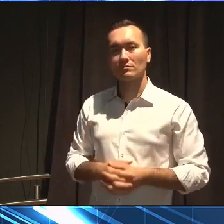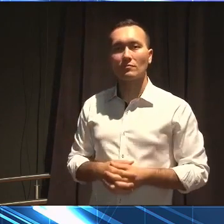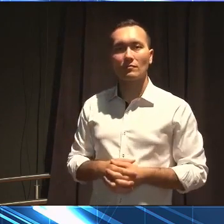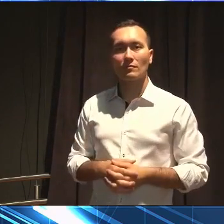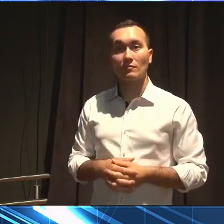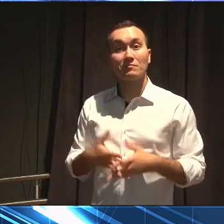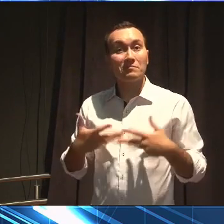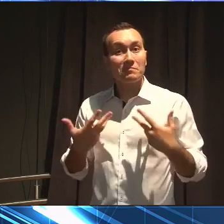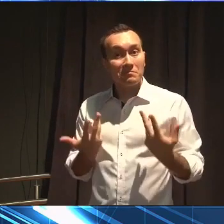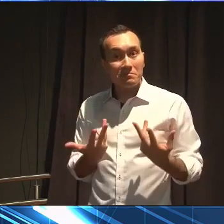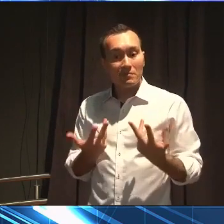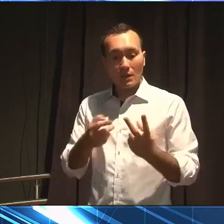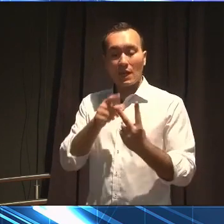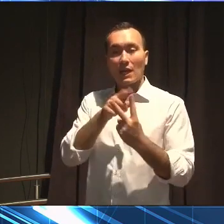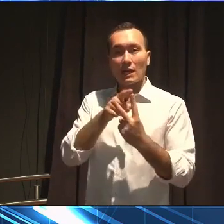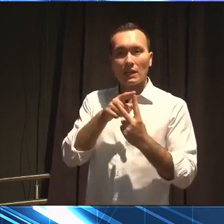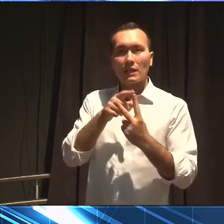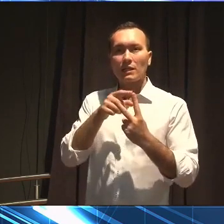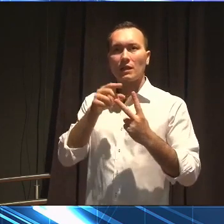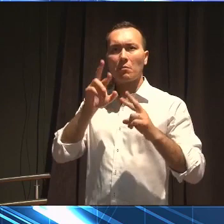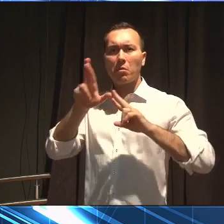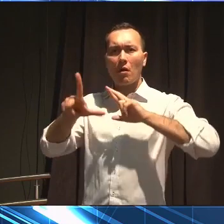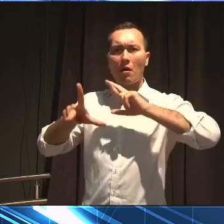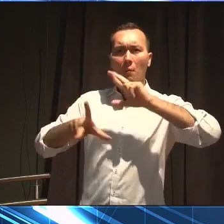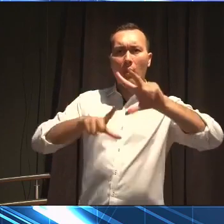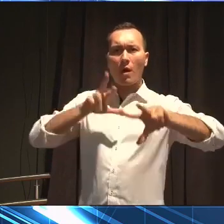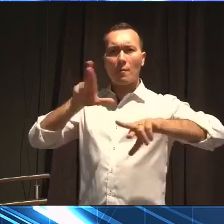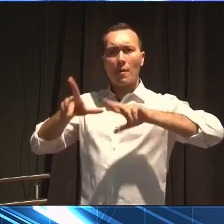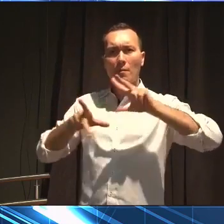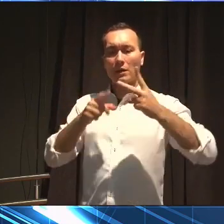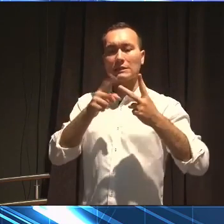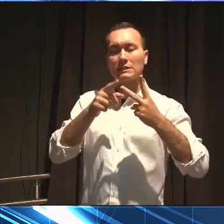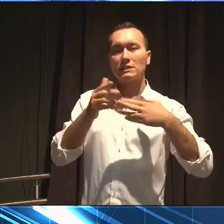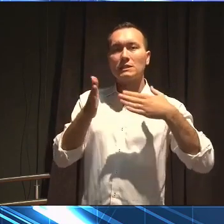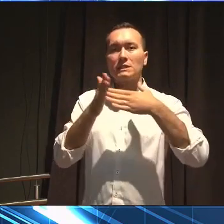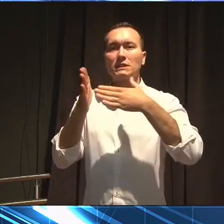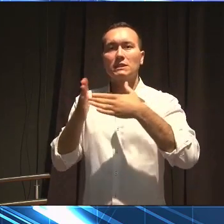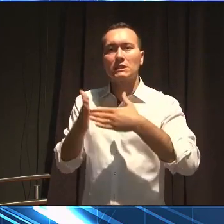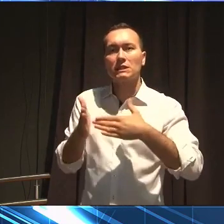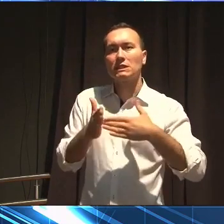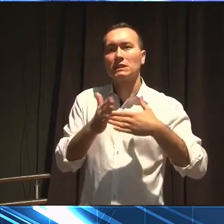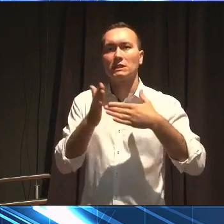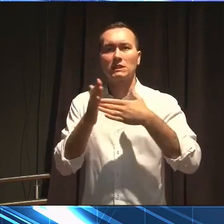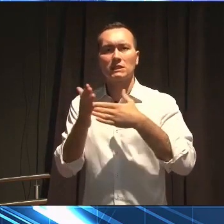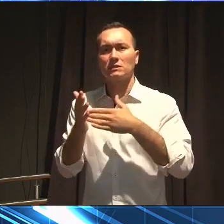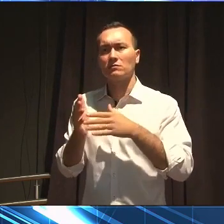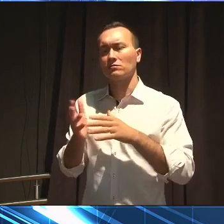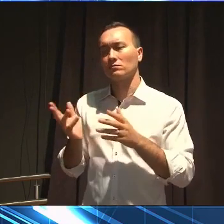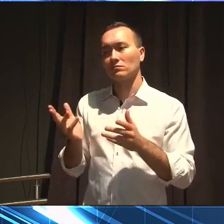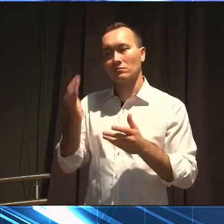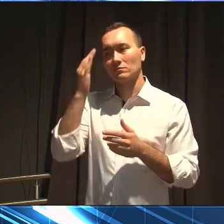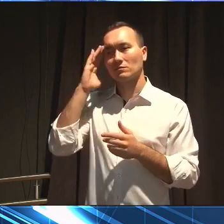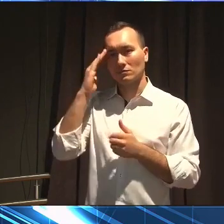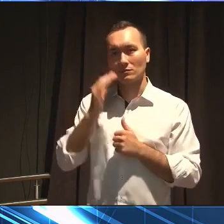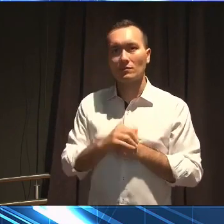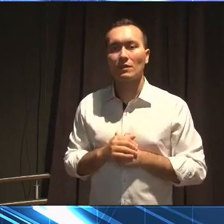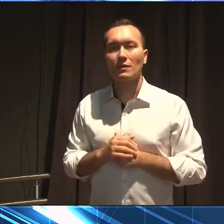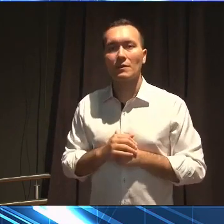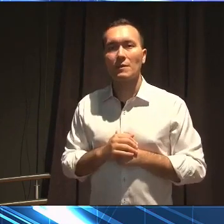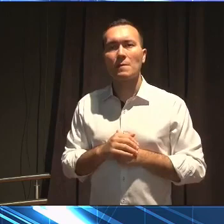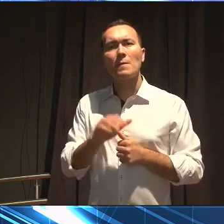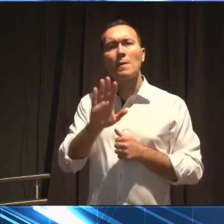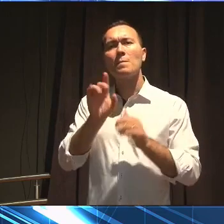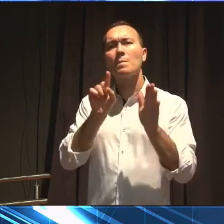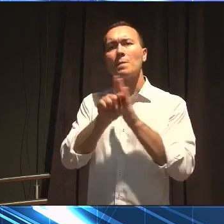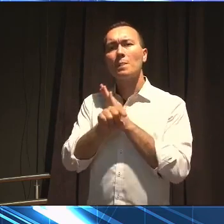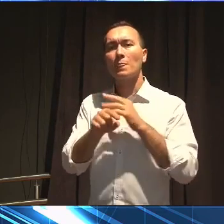Então, é exatamente isso que a gente tem que mudar para conseguir tentar ser criativos. É não pensar